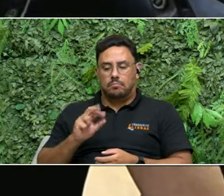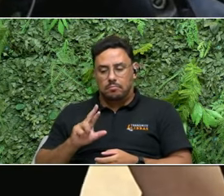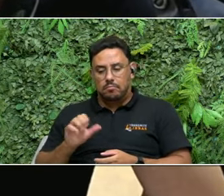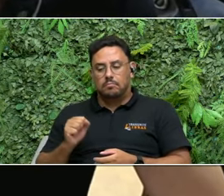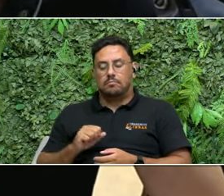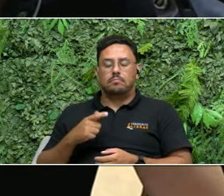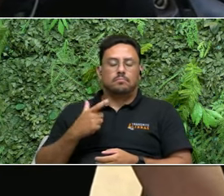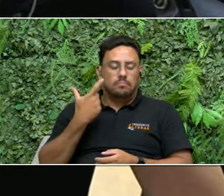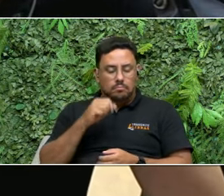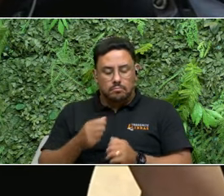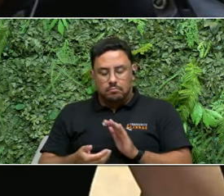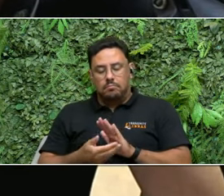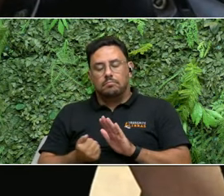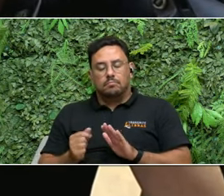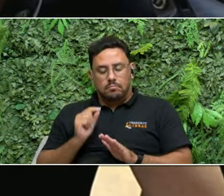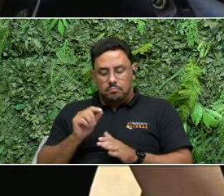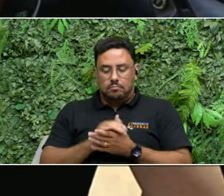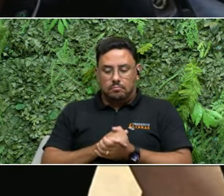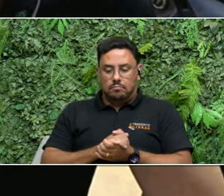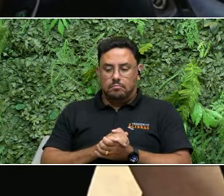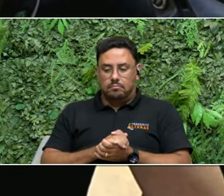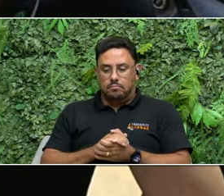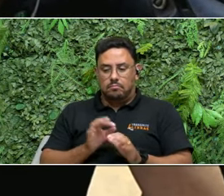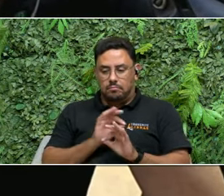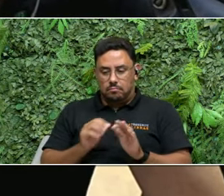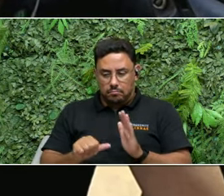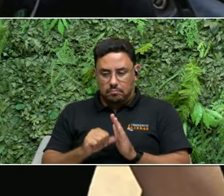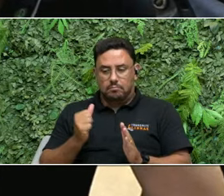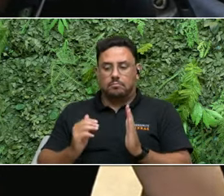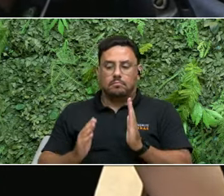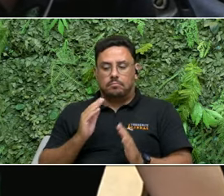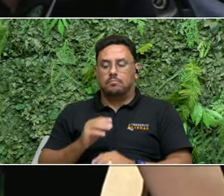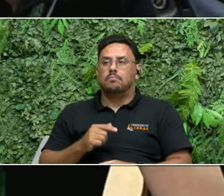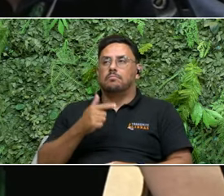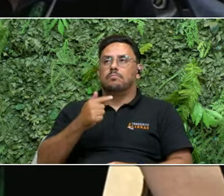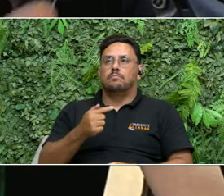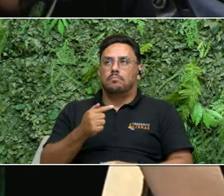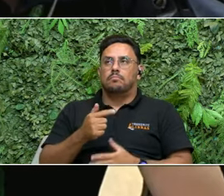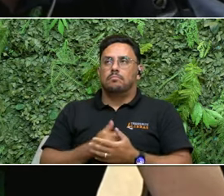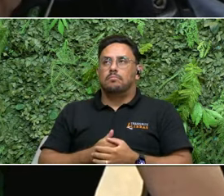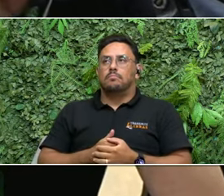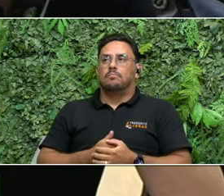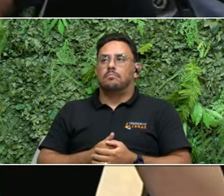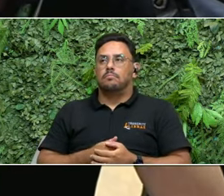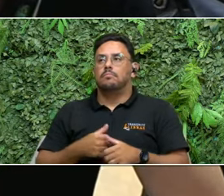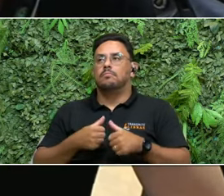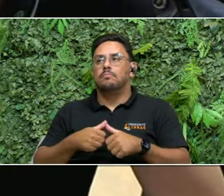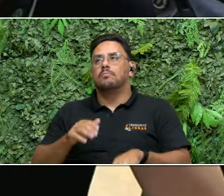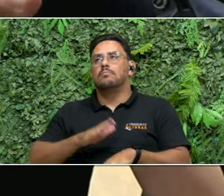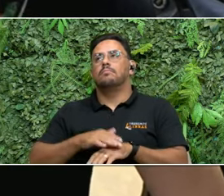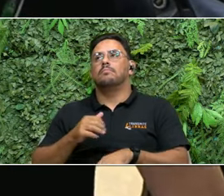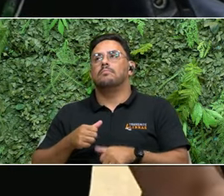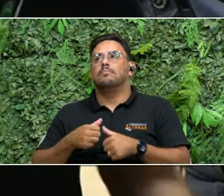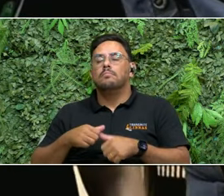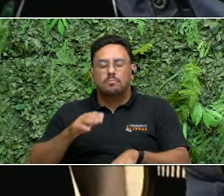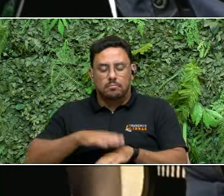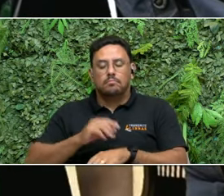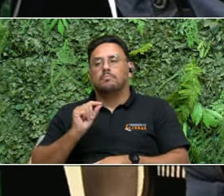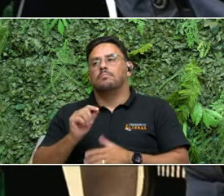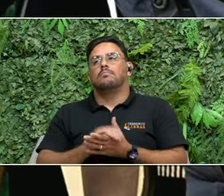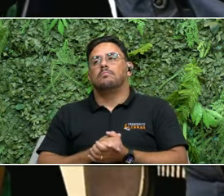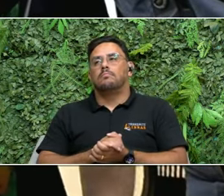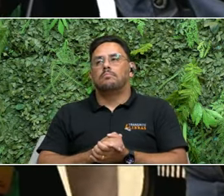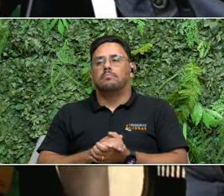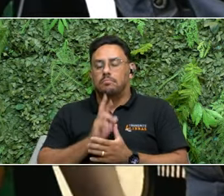então não dá para tirar dele é o o excelente primeiro tempo que ele fez vai levar um set poderia ter ficado mais tivesse jogado um pouquinho mais Talvez